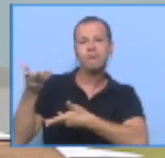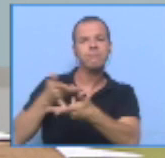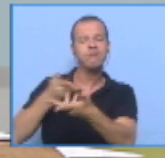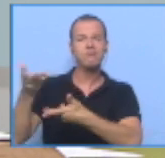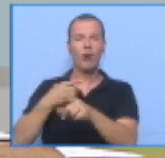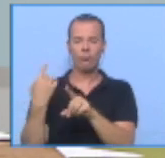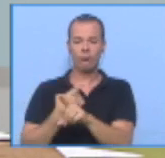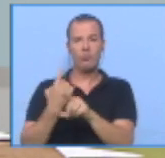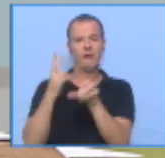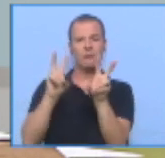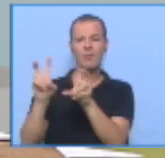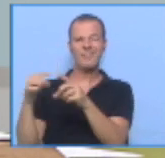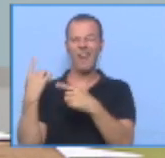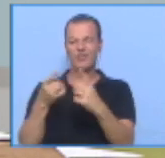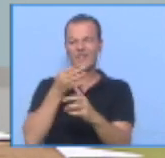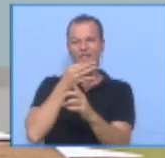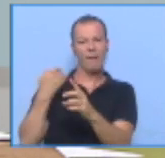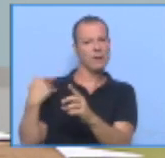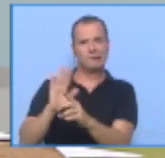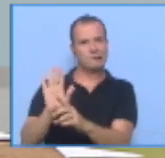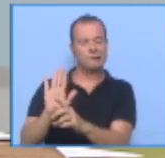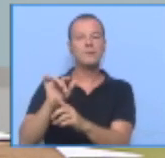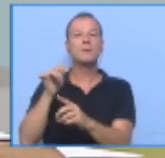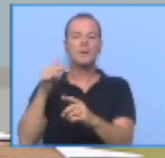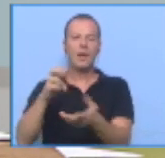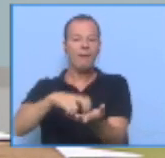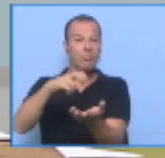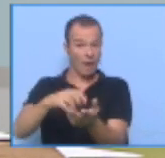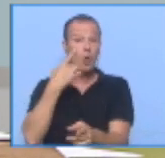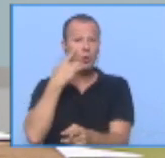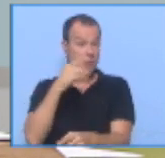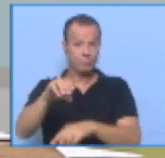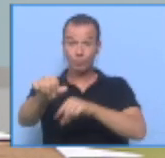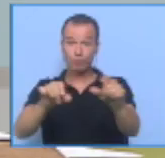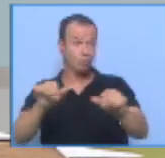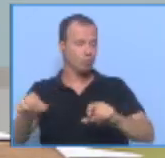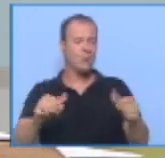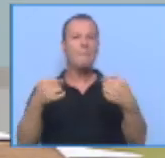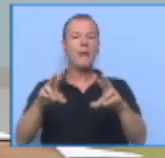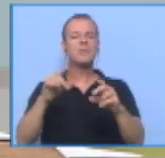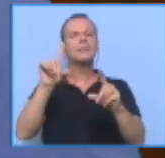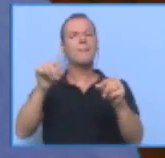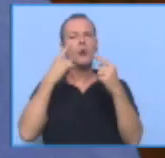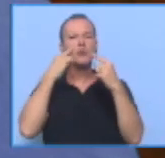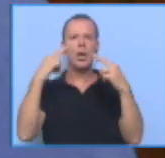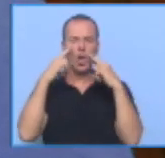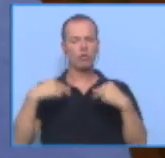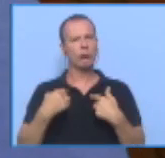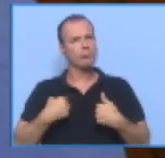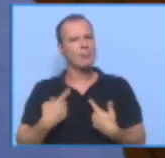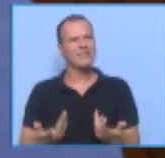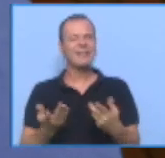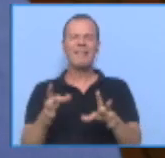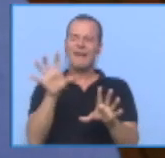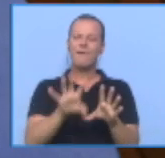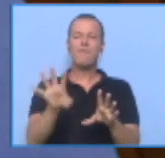vezes não são faladas. Não é o andar pelo andar, é o andar para conhecer sítios, mas para nos conhecermos a nós. Se quiser, um bocadinho esta